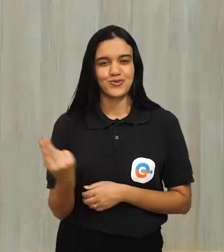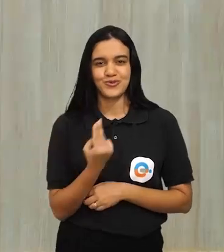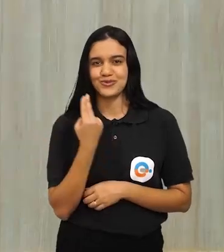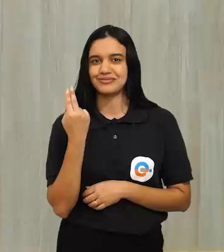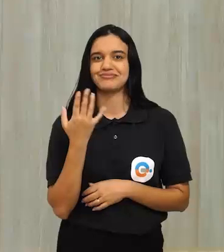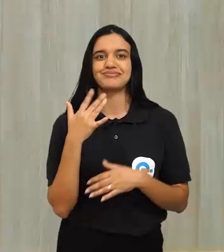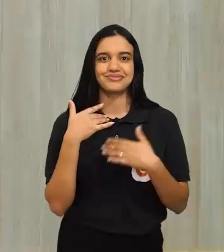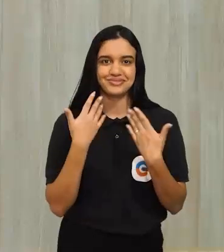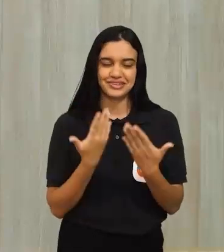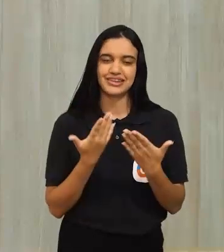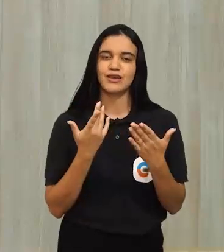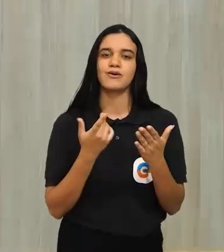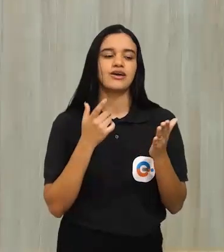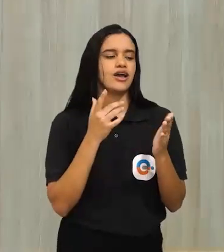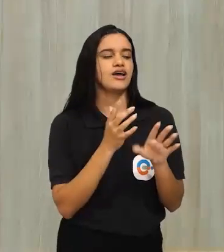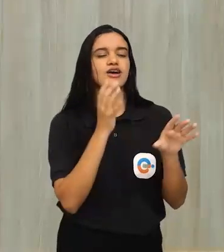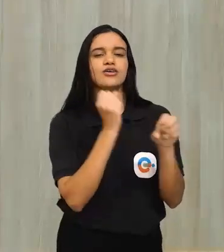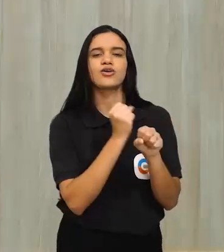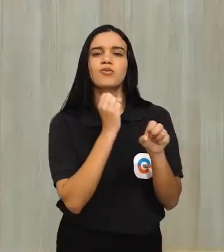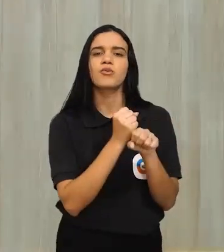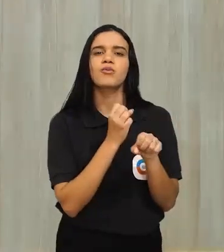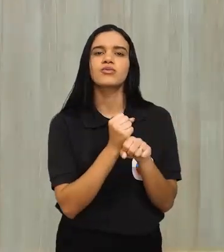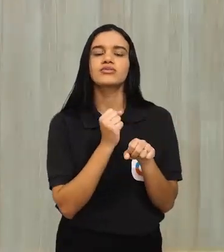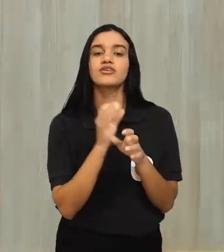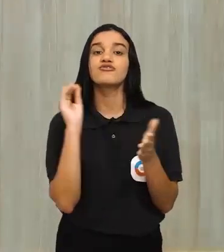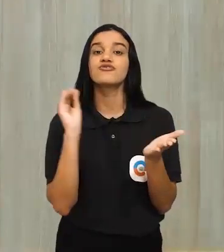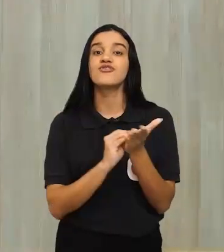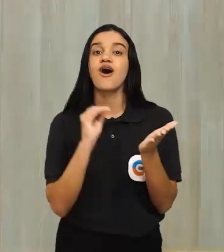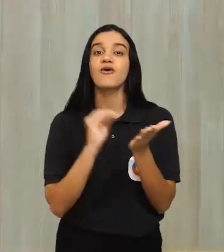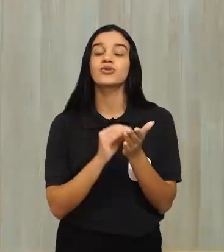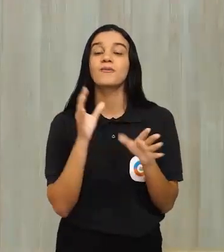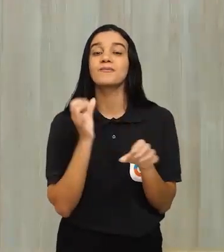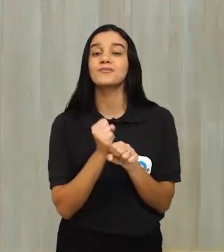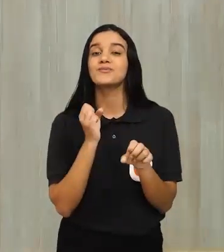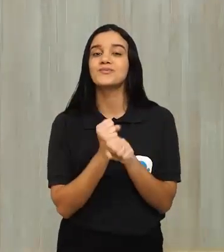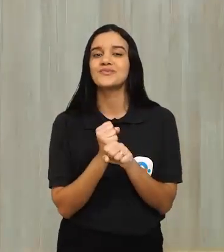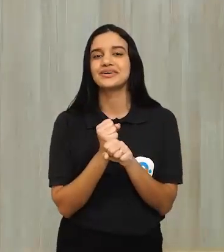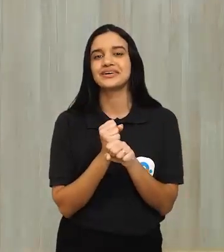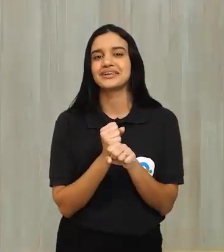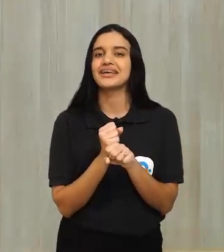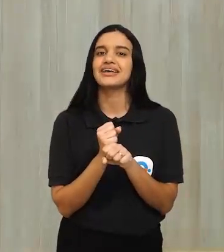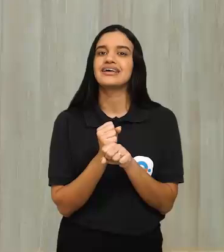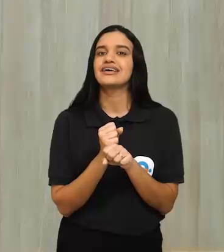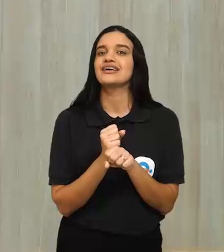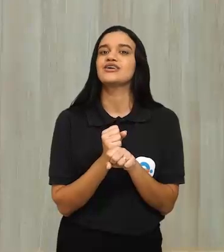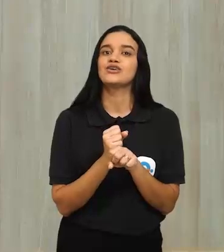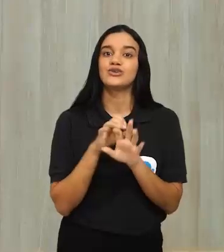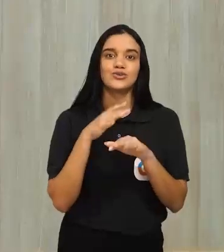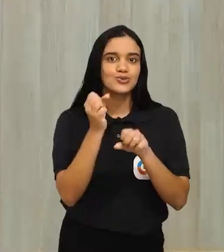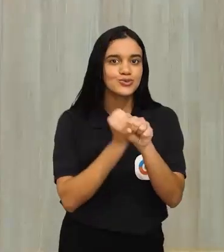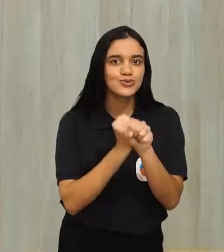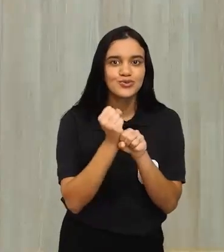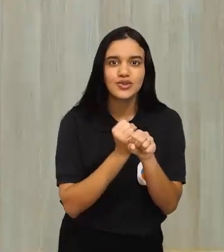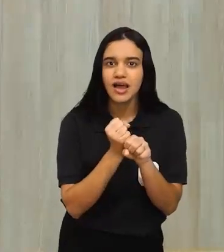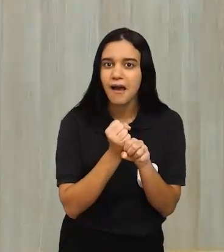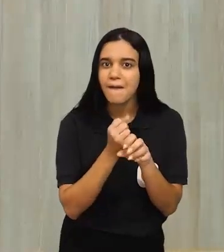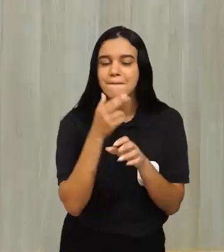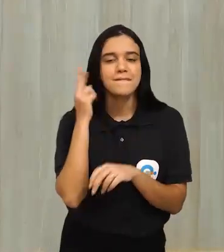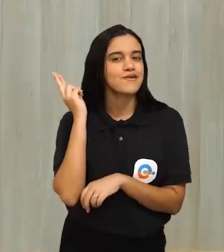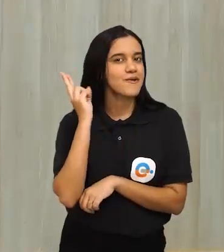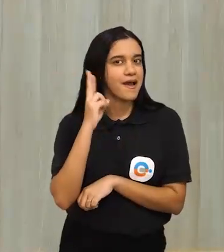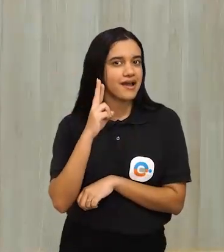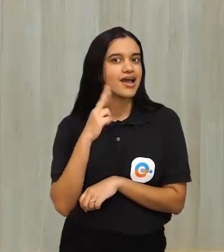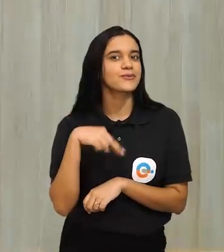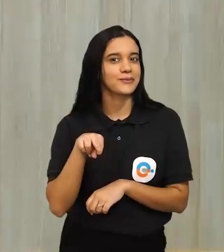pegou e foi para pontador lápis para ver quantos pontos faltavam na reta final do ano para não ficar em